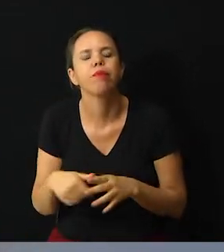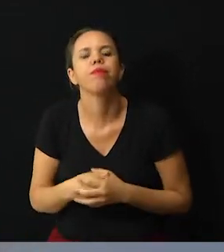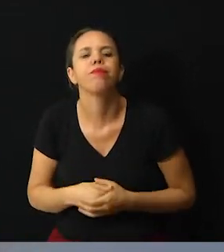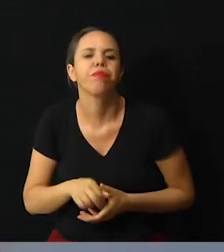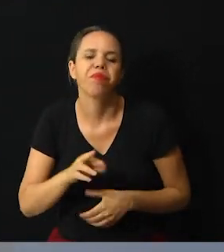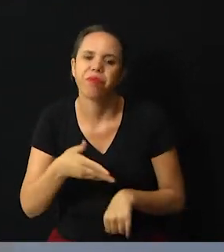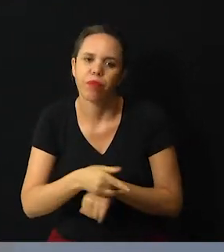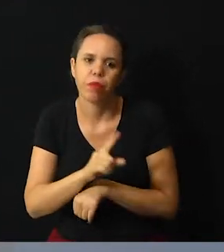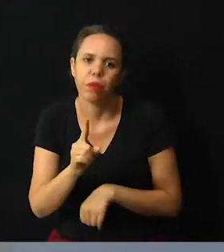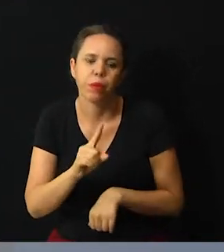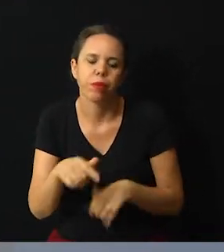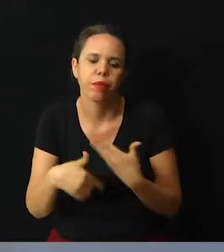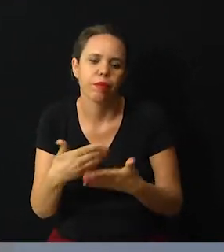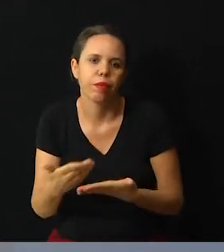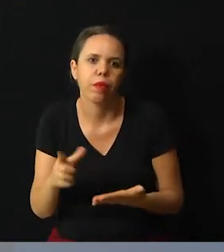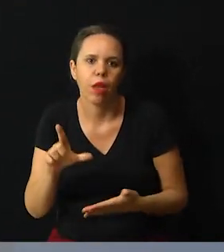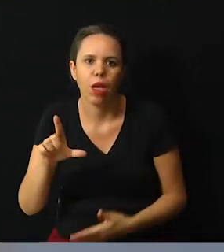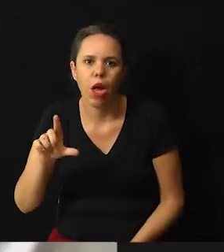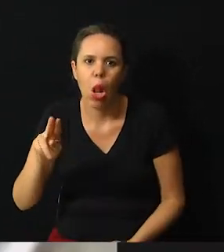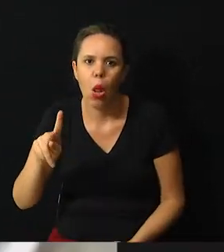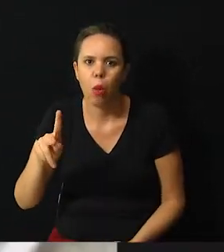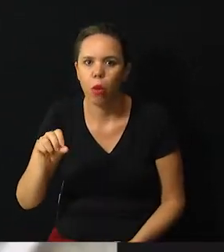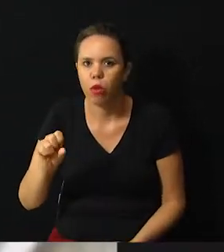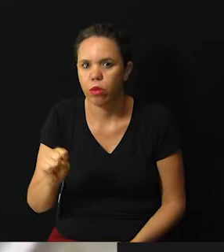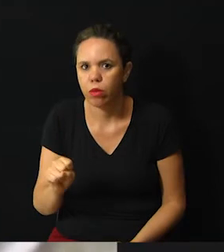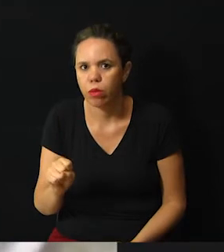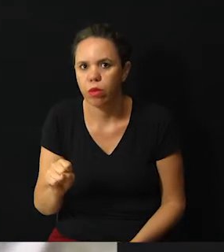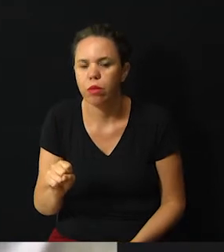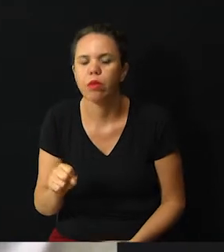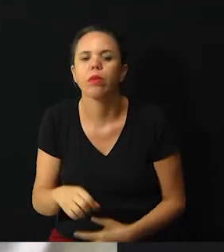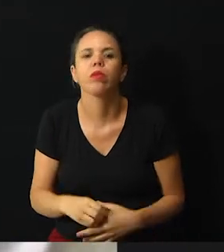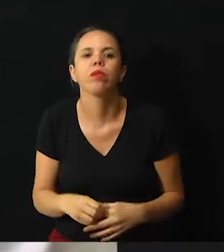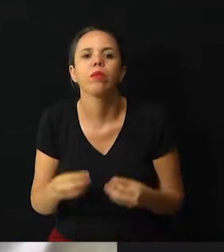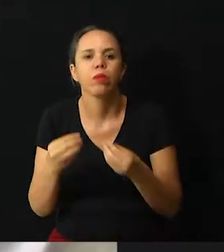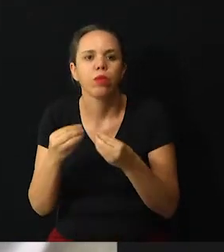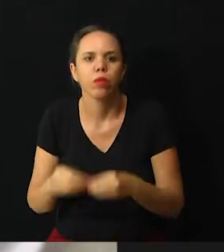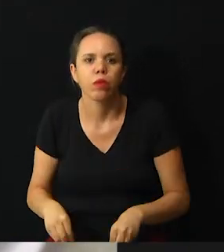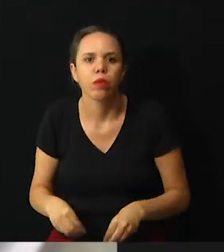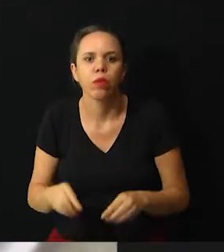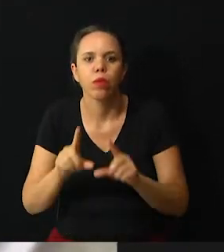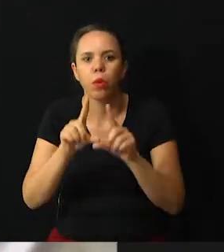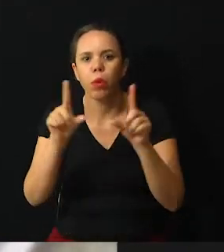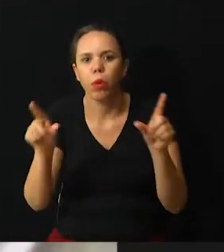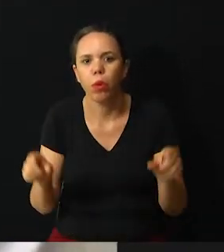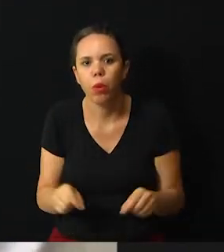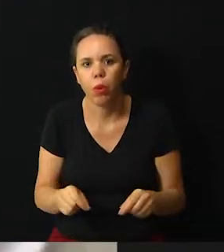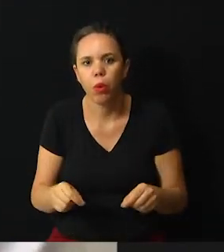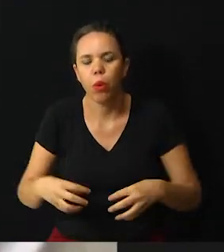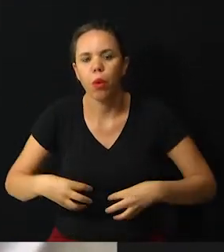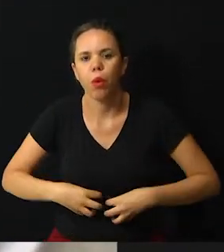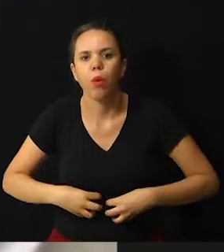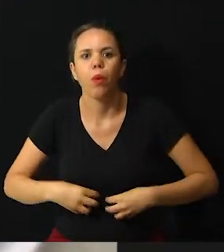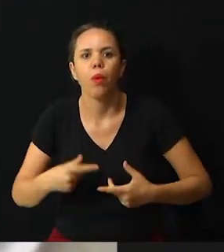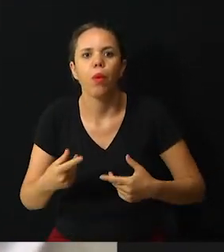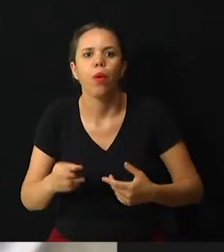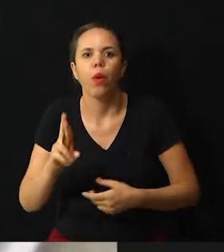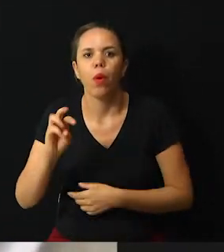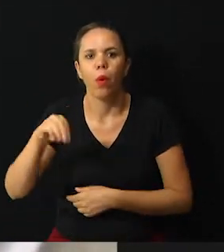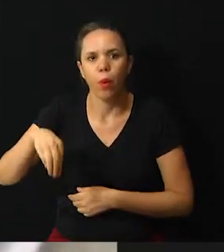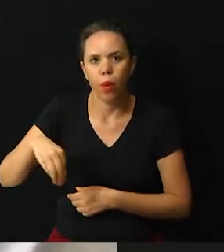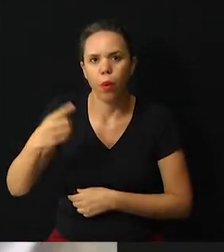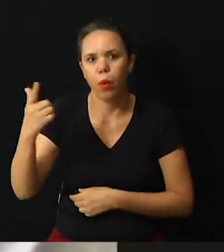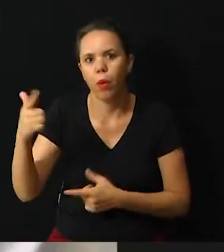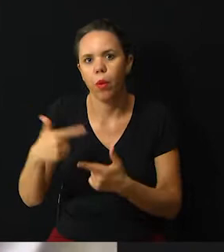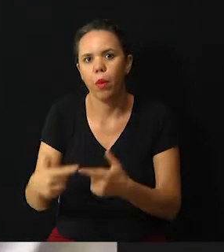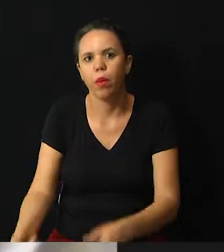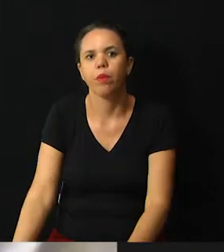que não é infrequente, a queda de cabelo também no lúpus, né? E quando atinge o pulmão, os órgãos-alvos, como o rim, daí existe